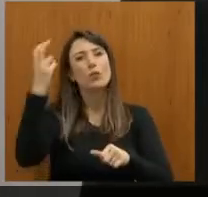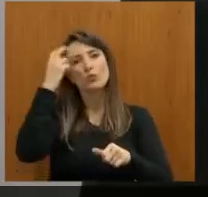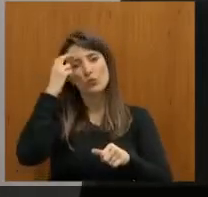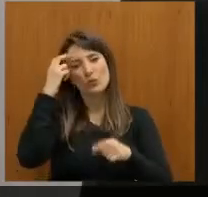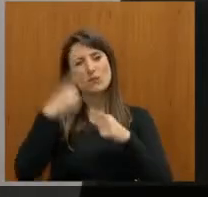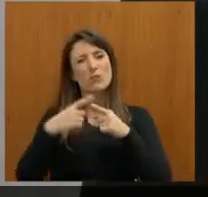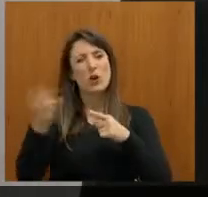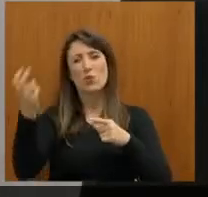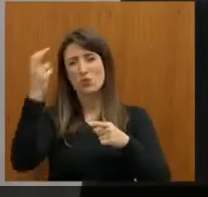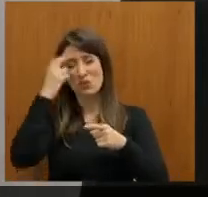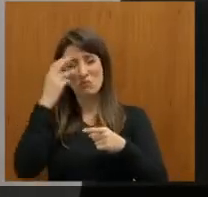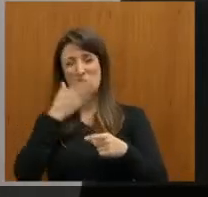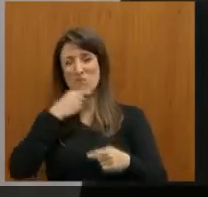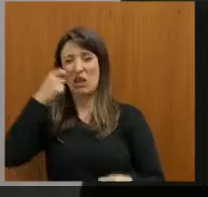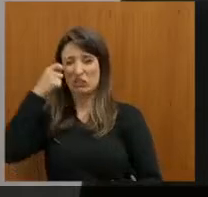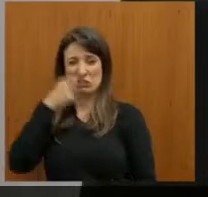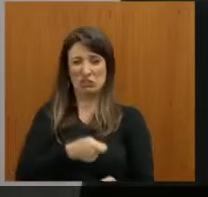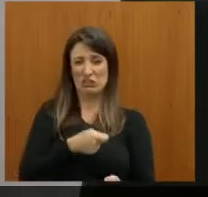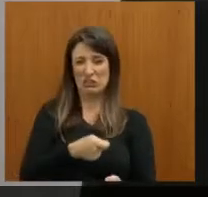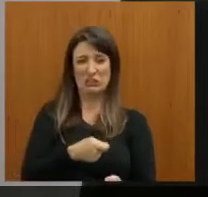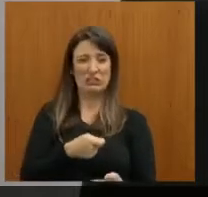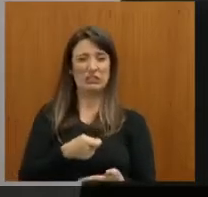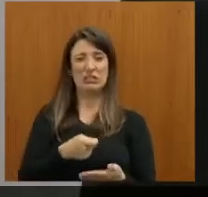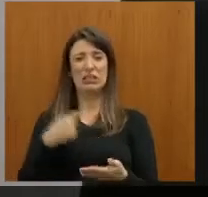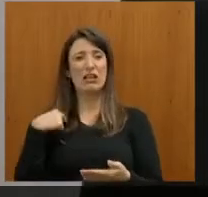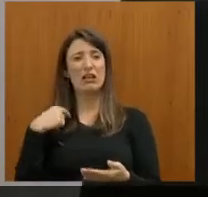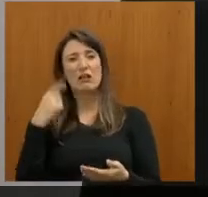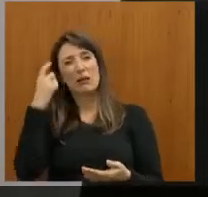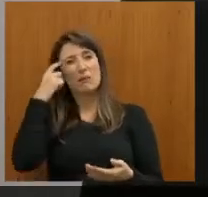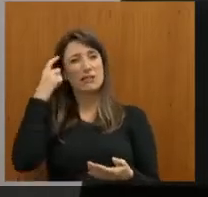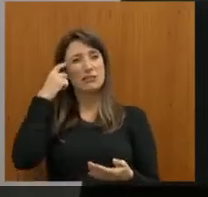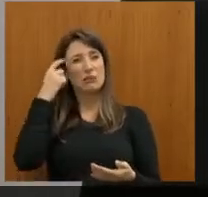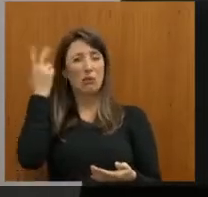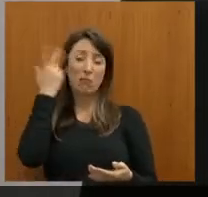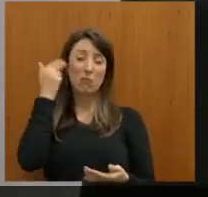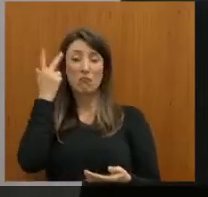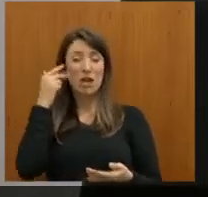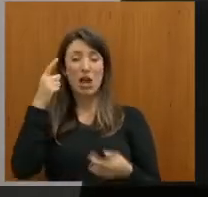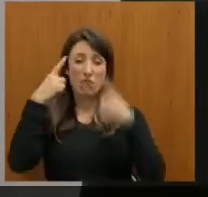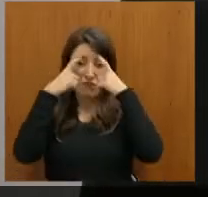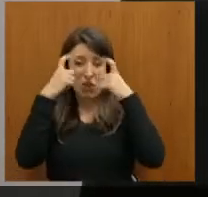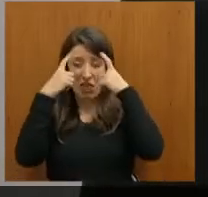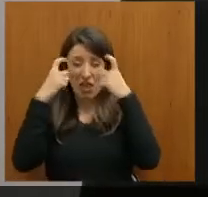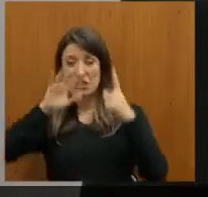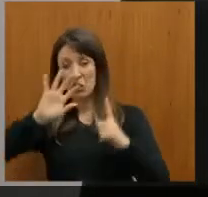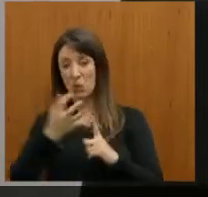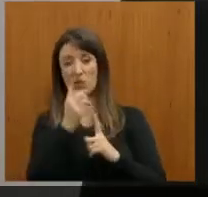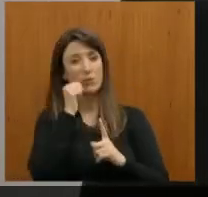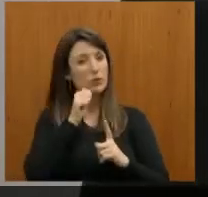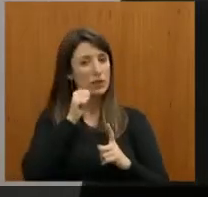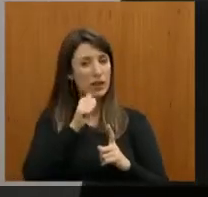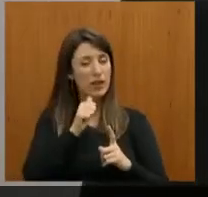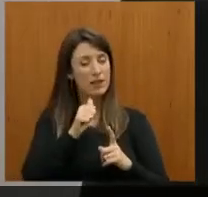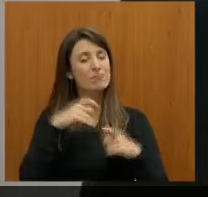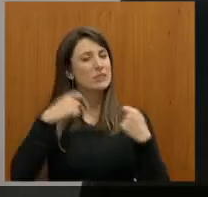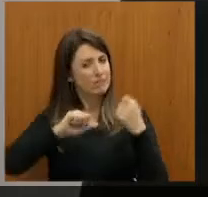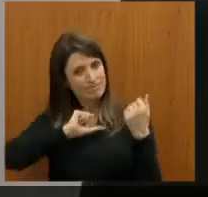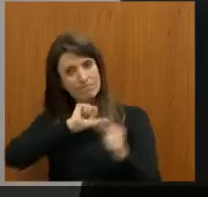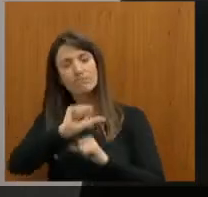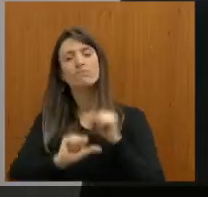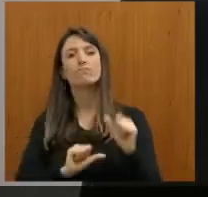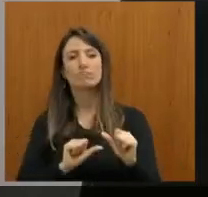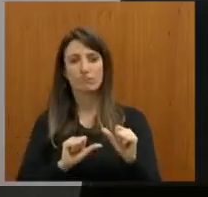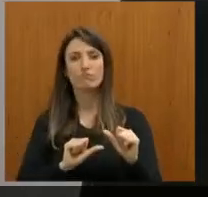naturaliza violência que naturalizou violência contra a mulher e também é